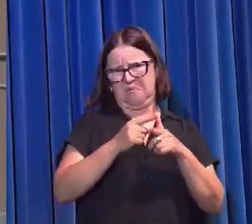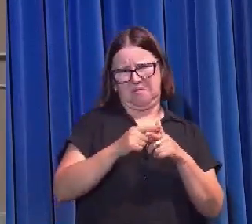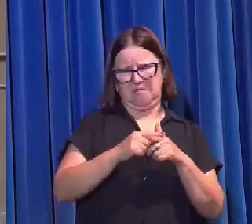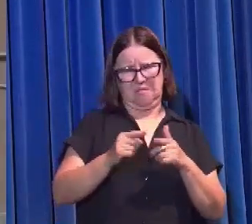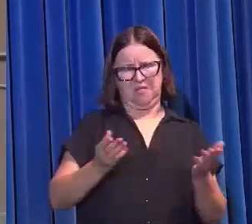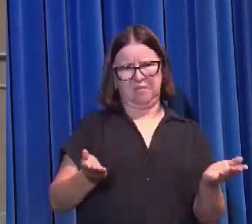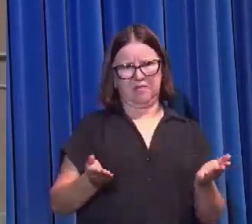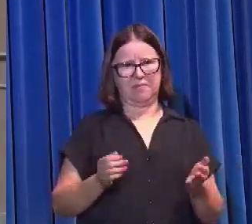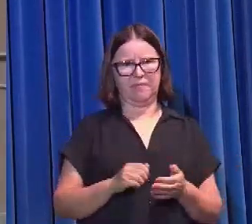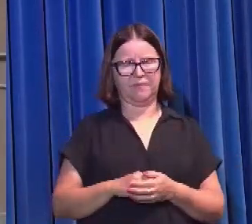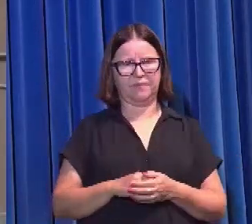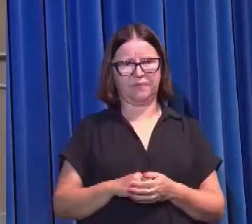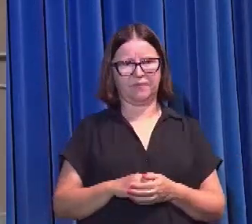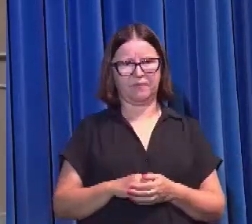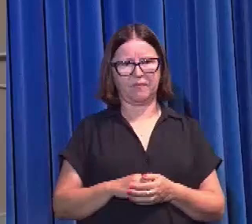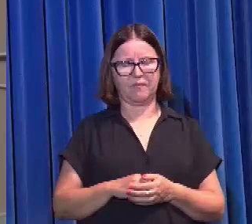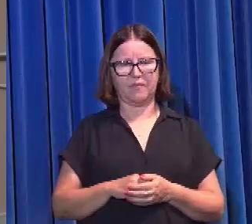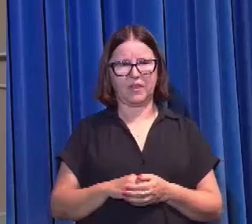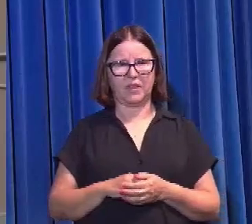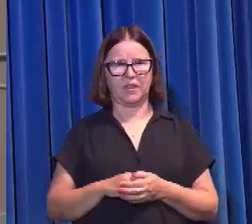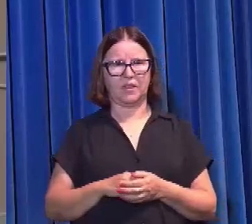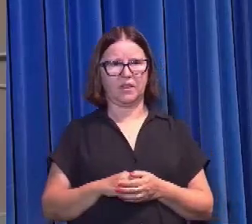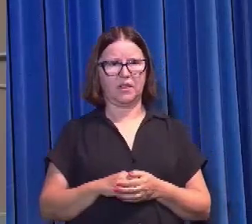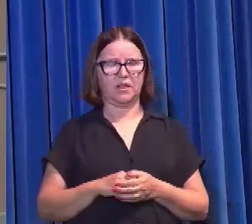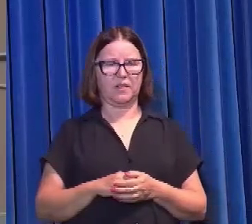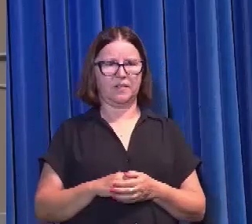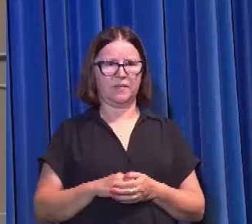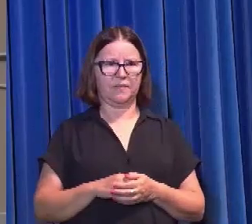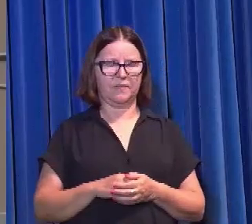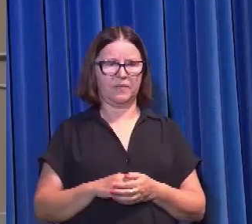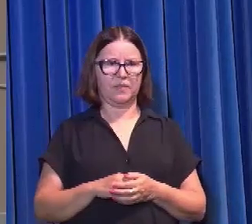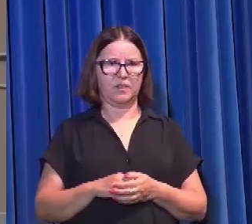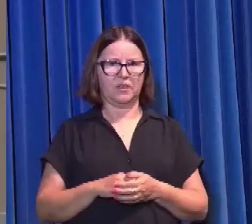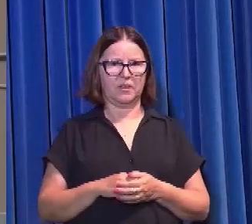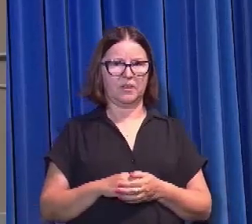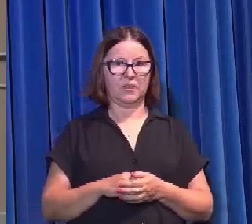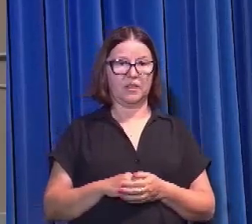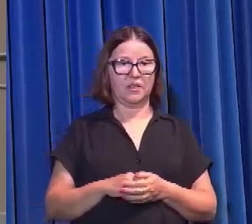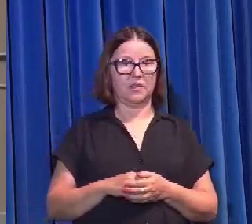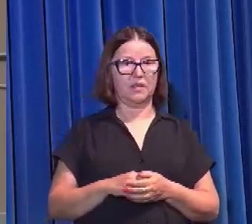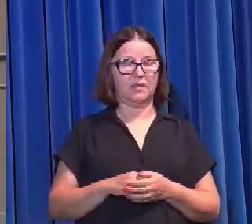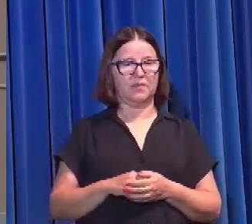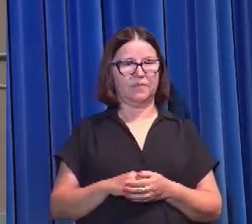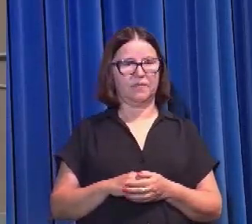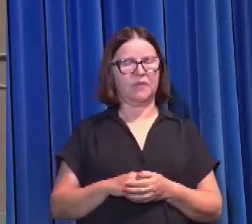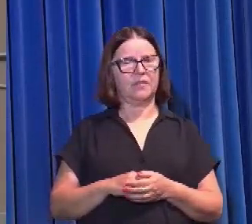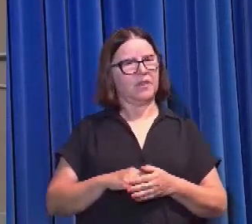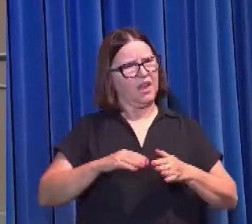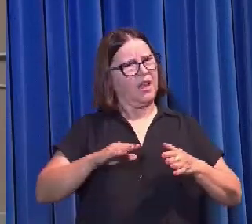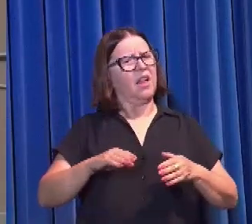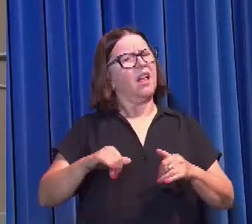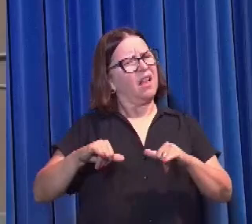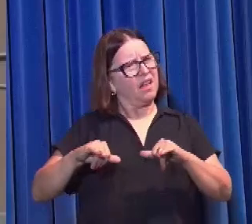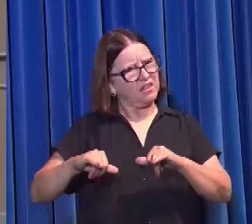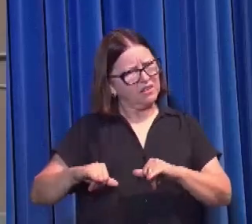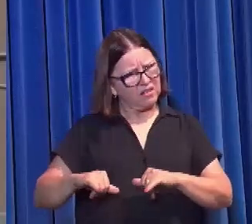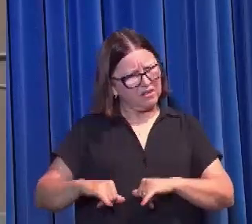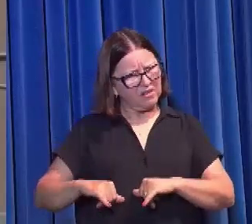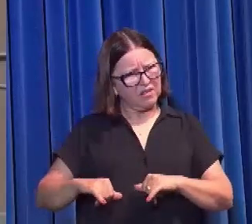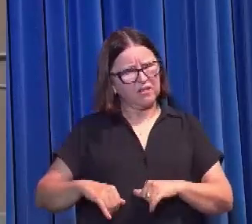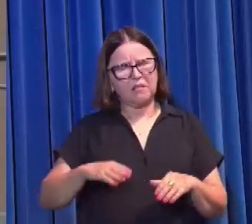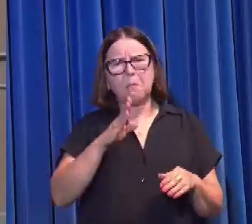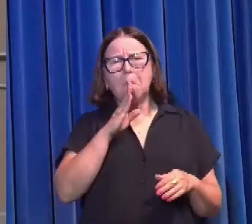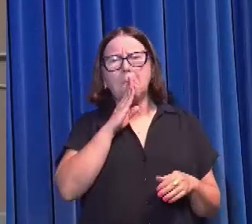o cara está pisando nos seus direitos, tirando seus direitos, beleza, sofre o dano, irmão. Isso, o nome